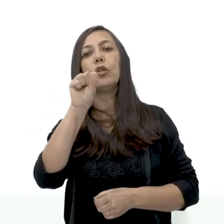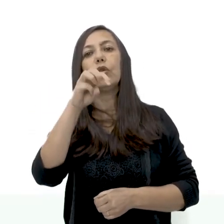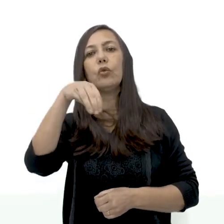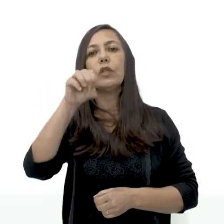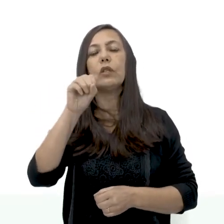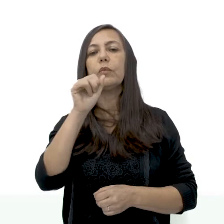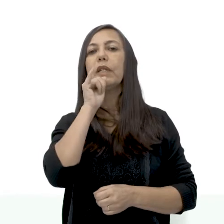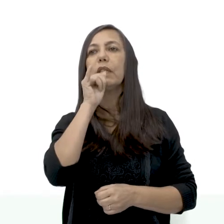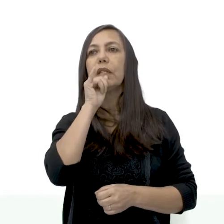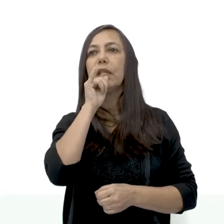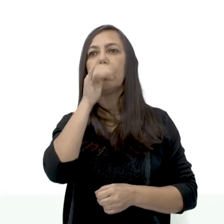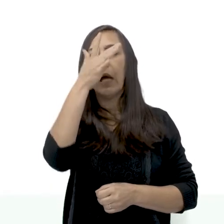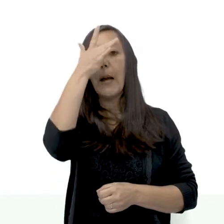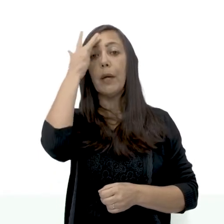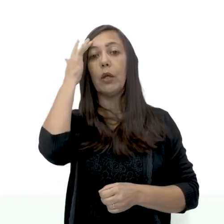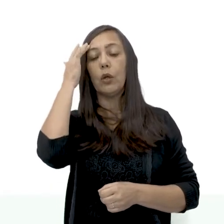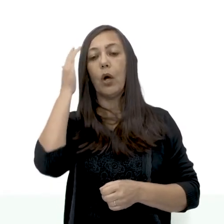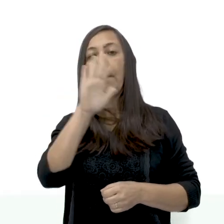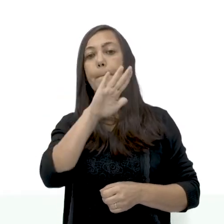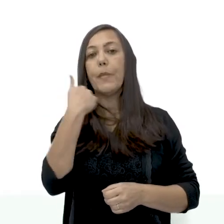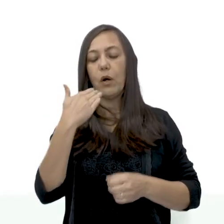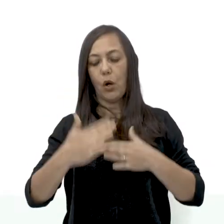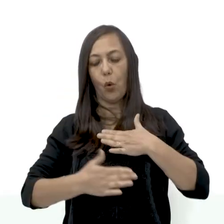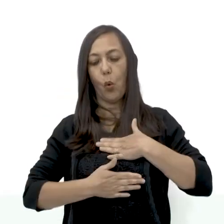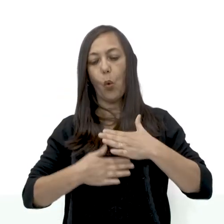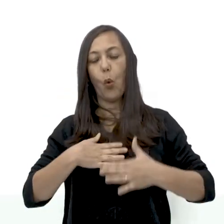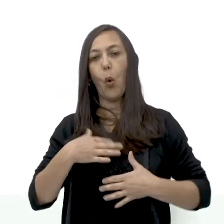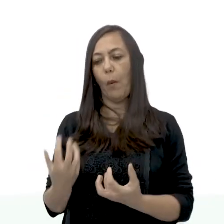que pensam que tudo é passageiro, certo?